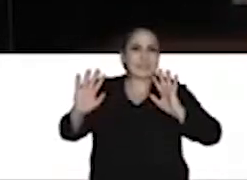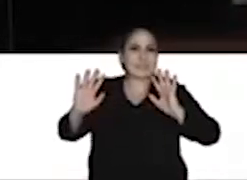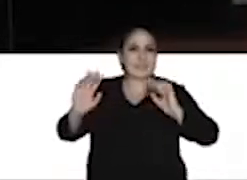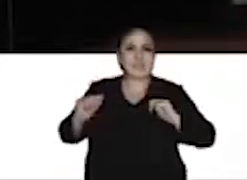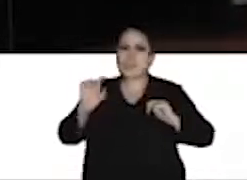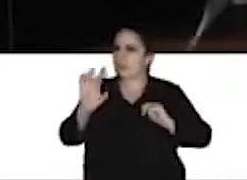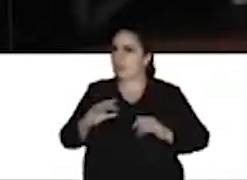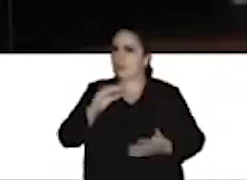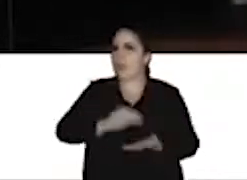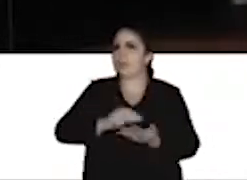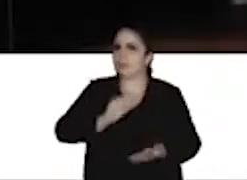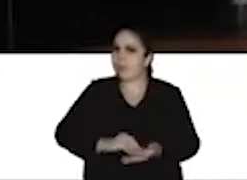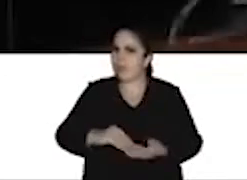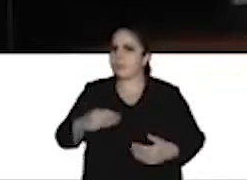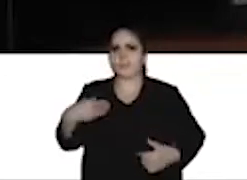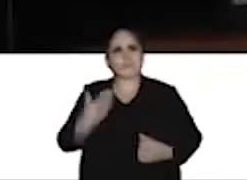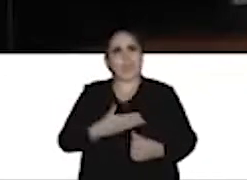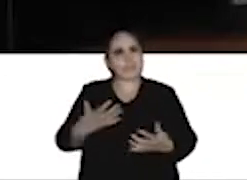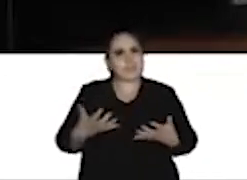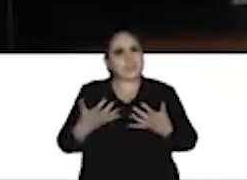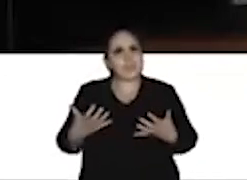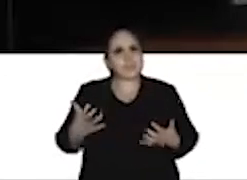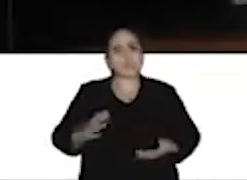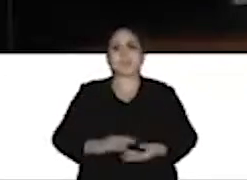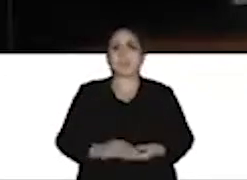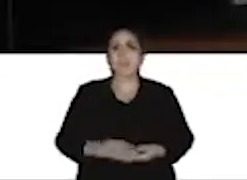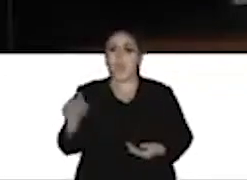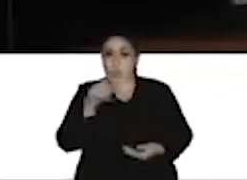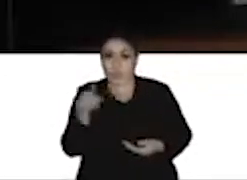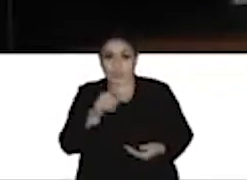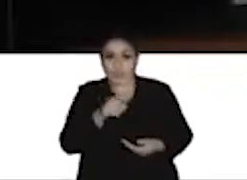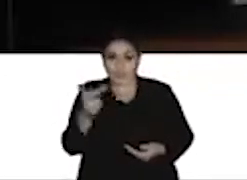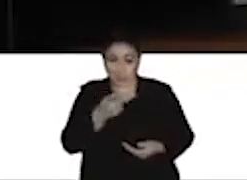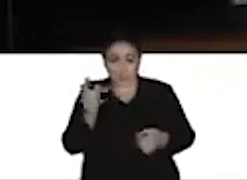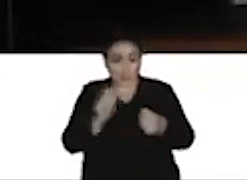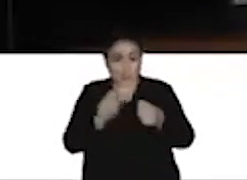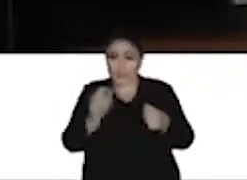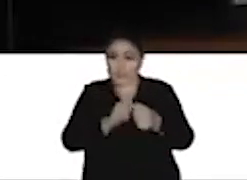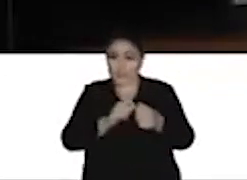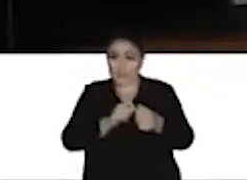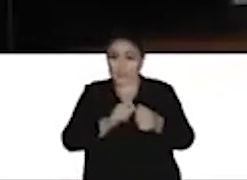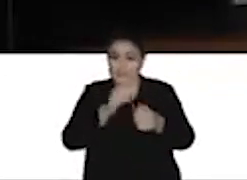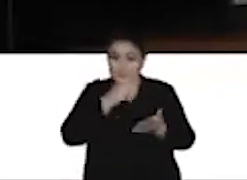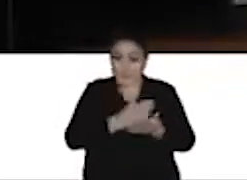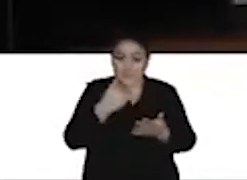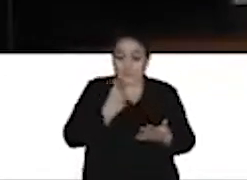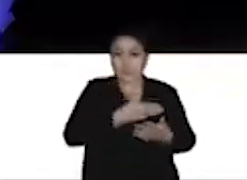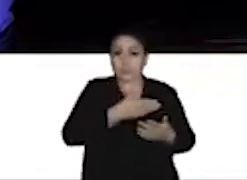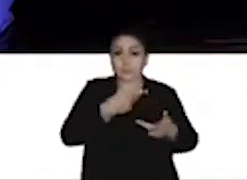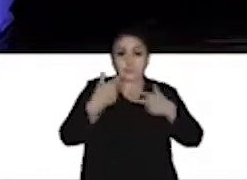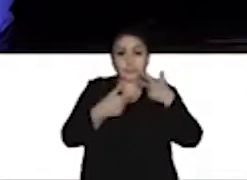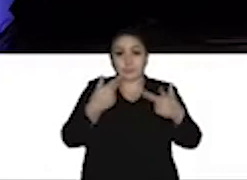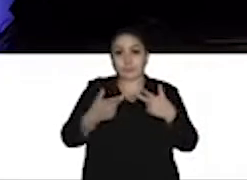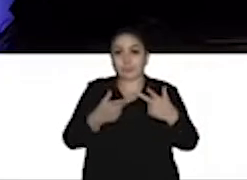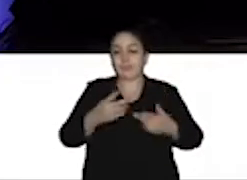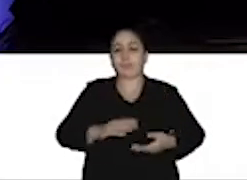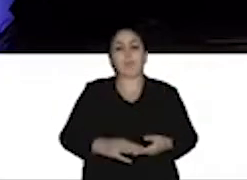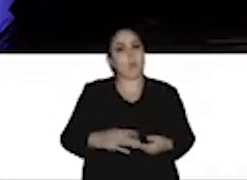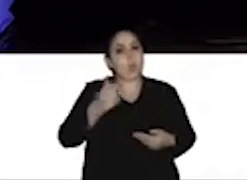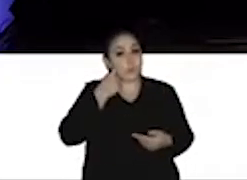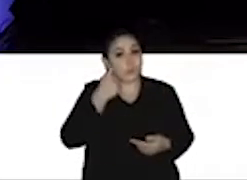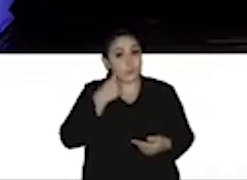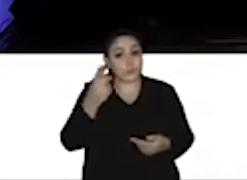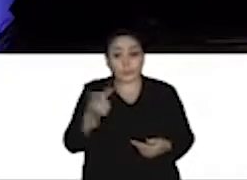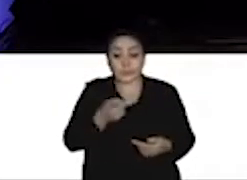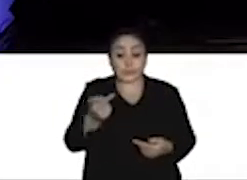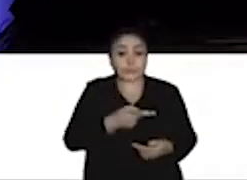Mas era só o que me faltava! Mas era só o que me faltava! Vocês dois não valem nem metade do que eu mando fazer, não fizeram nem metade! Olha,